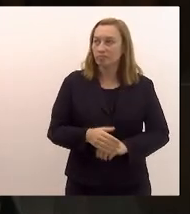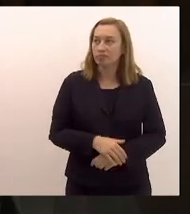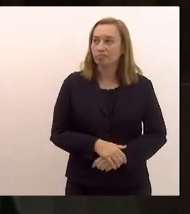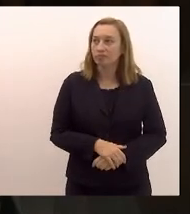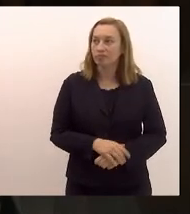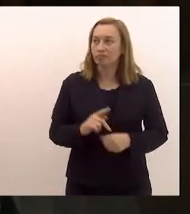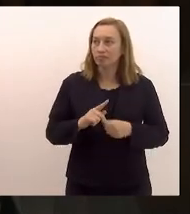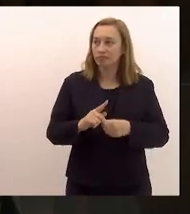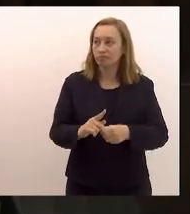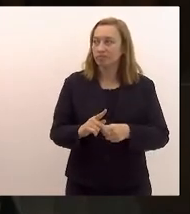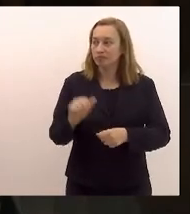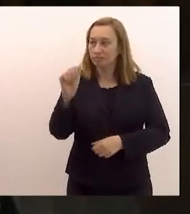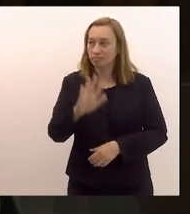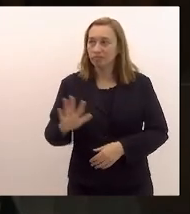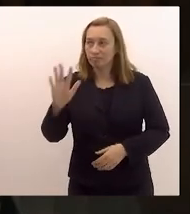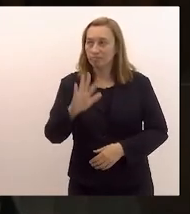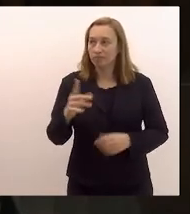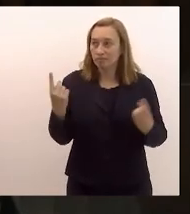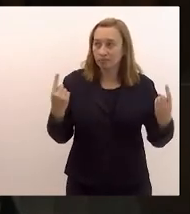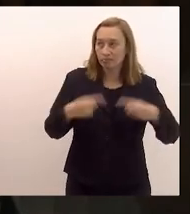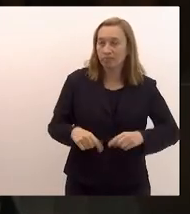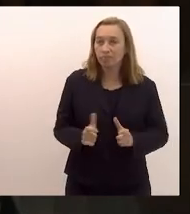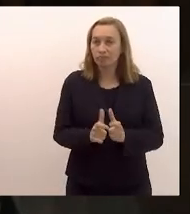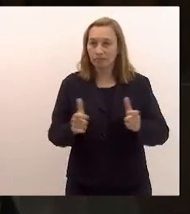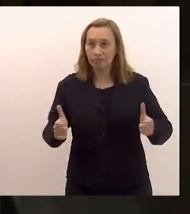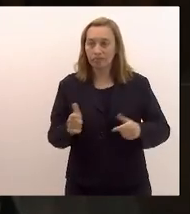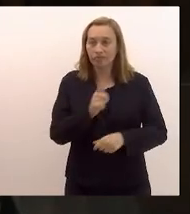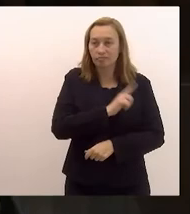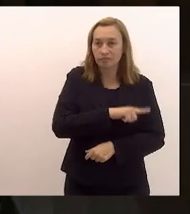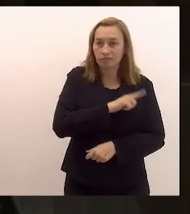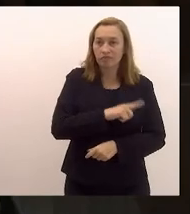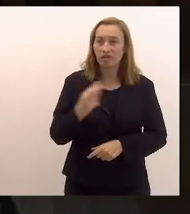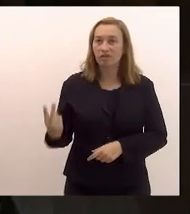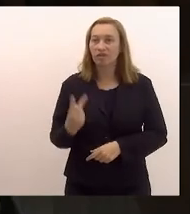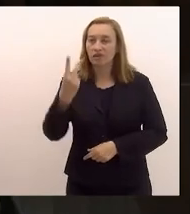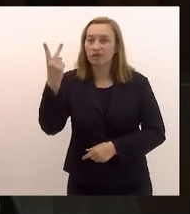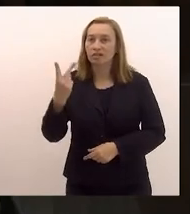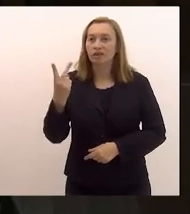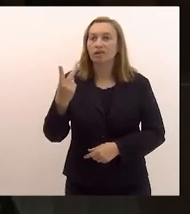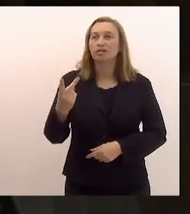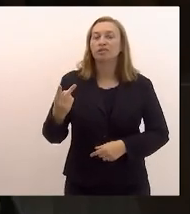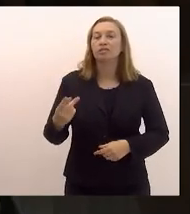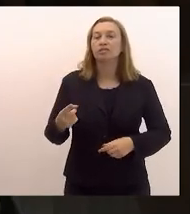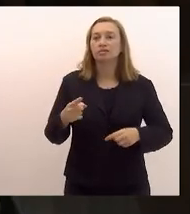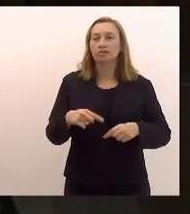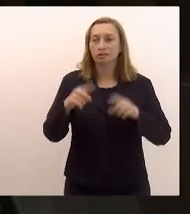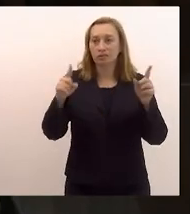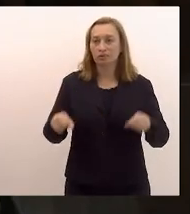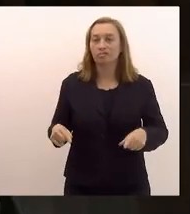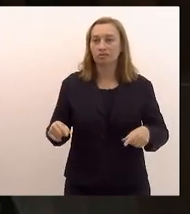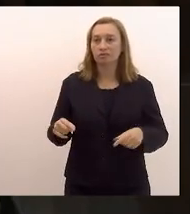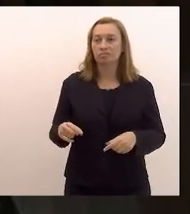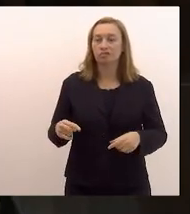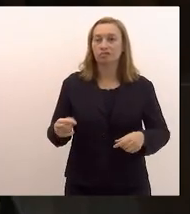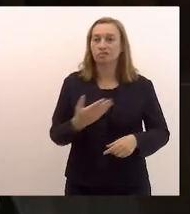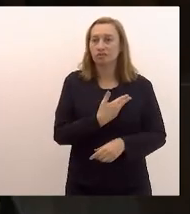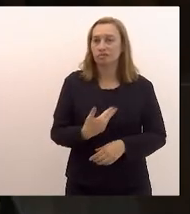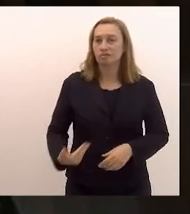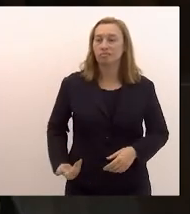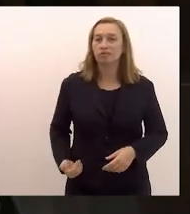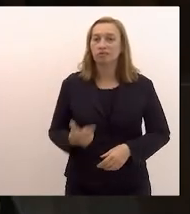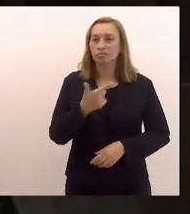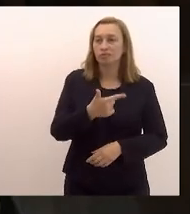república e aí a gente chega Talvez o maior desafio da minha gestão que foi a valorização dos servidores da Defensoria Pública eu falo que o desafio porque